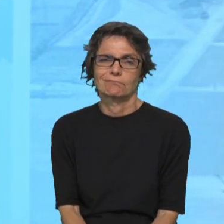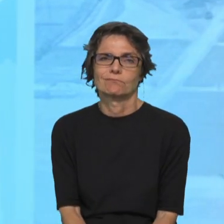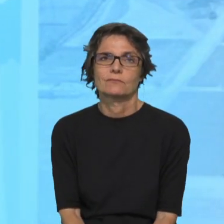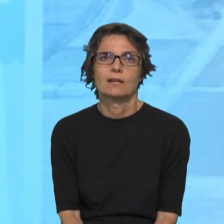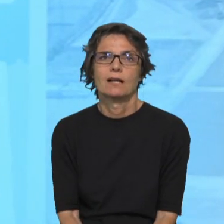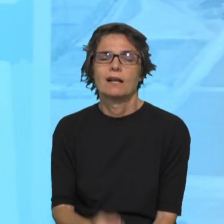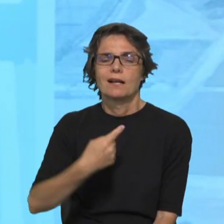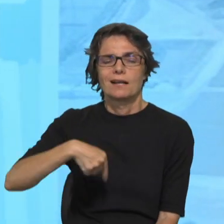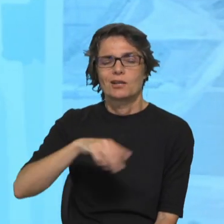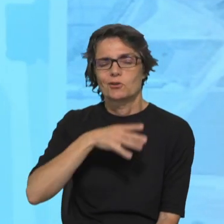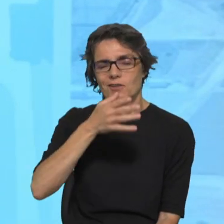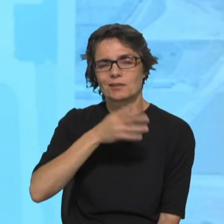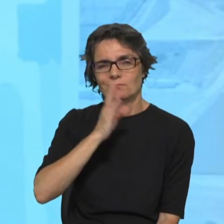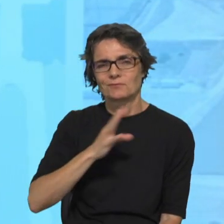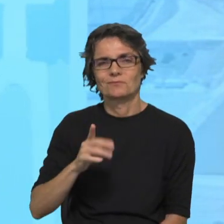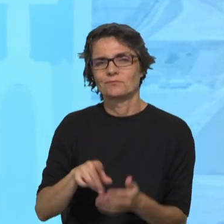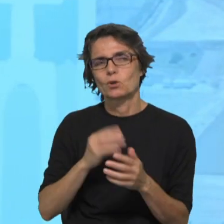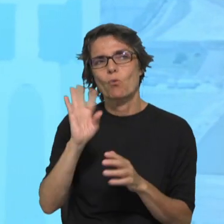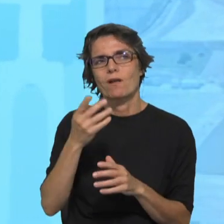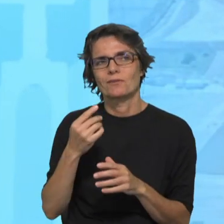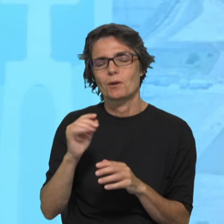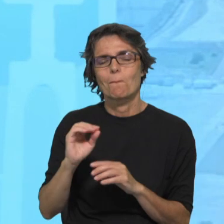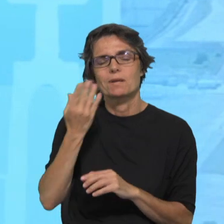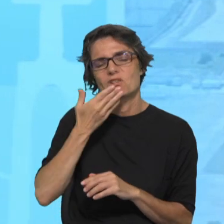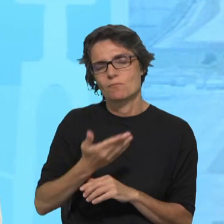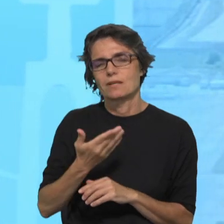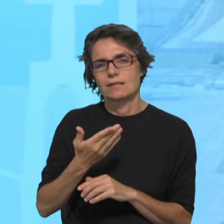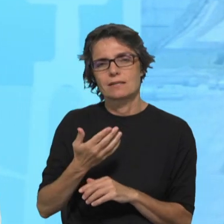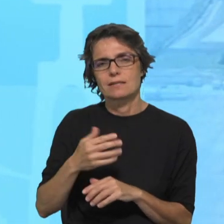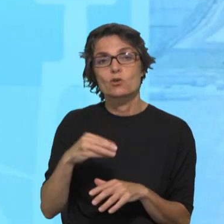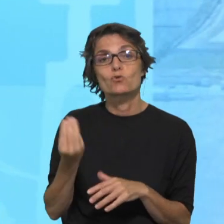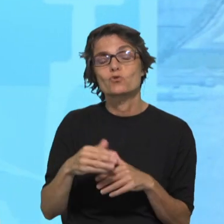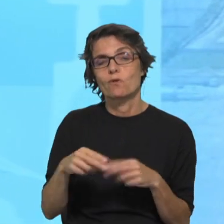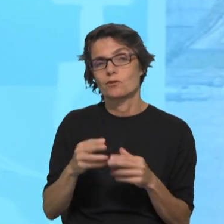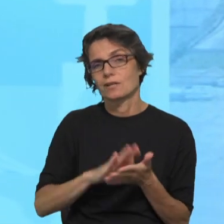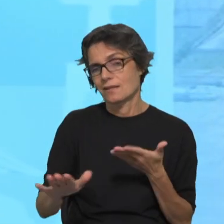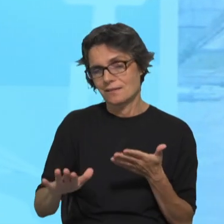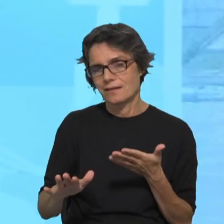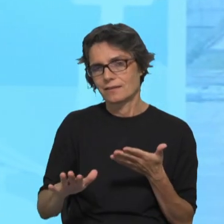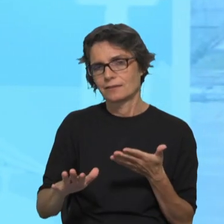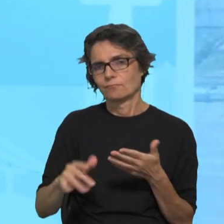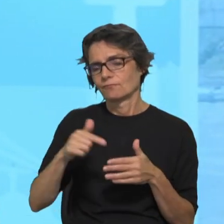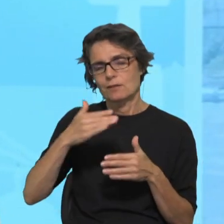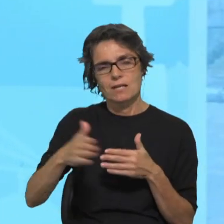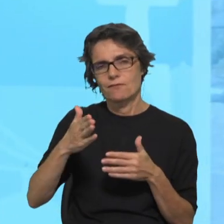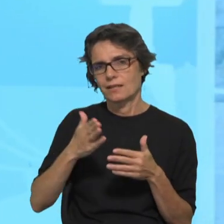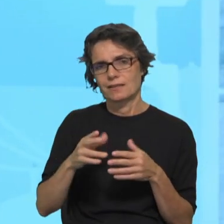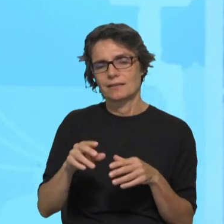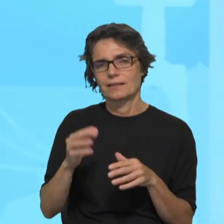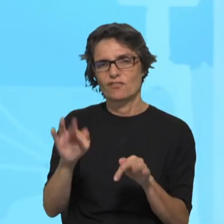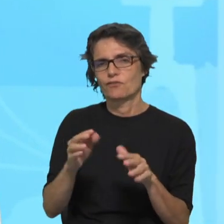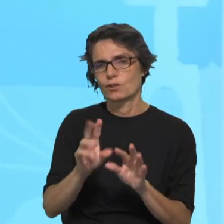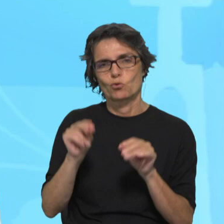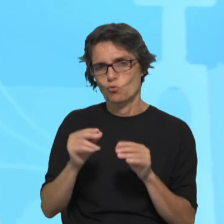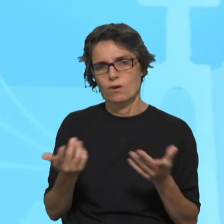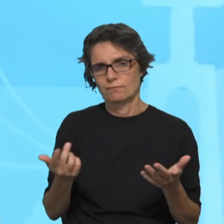Sem Fronteiras para sempre. Acho que a identidade espiritana, aquilo que nós vivemos enquanto jovens, mesmo que depois termine,